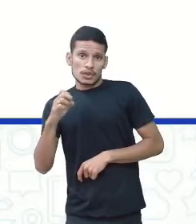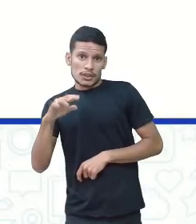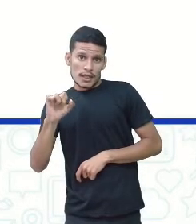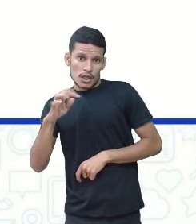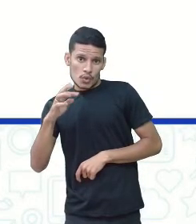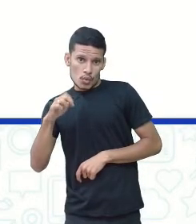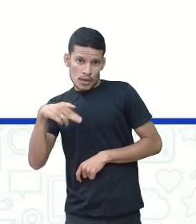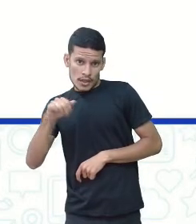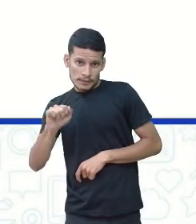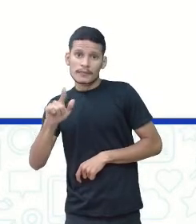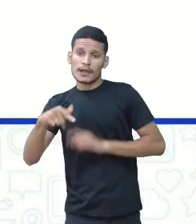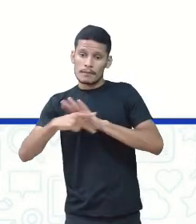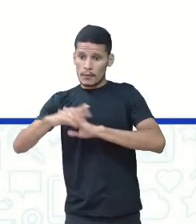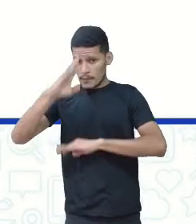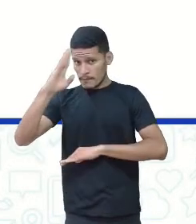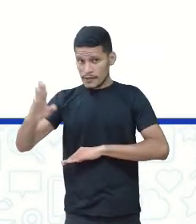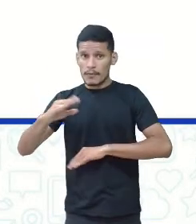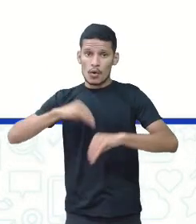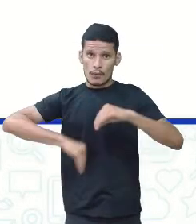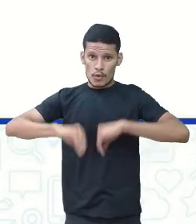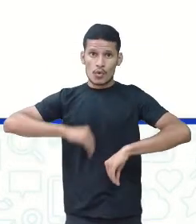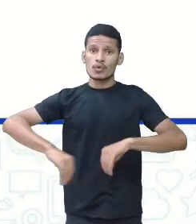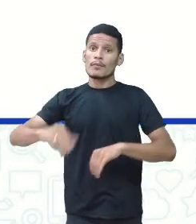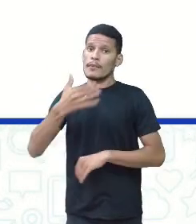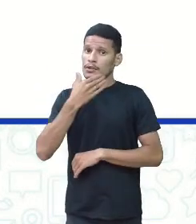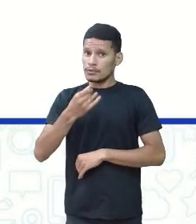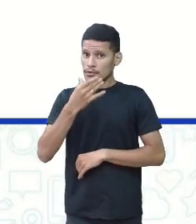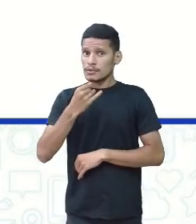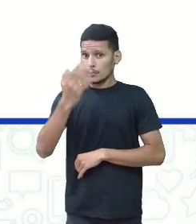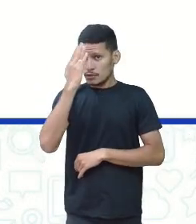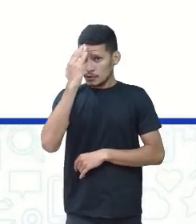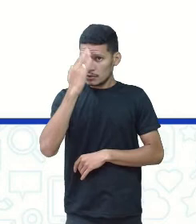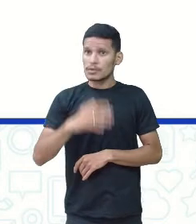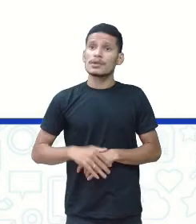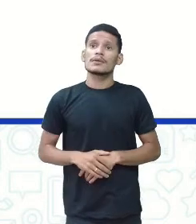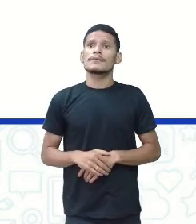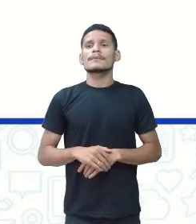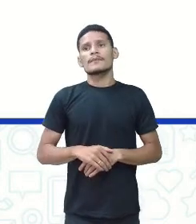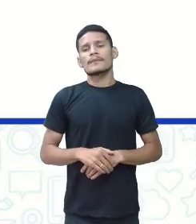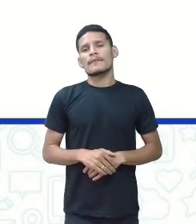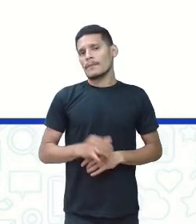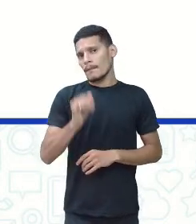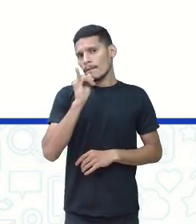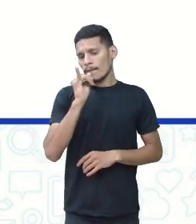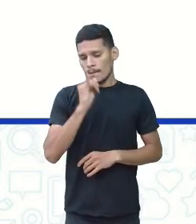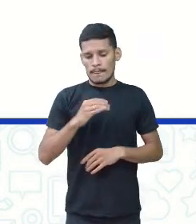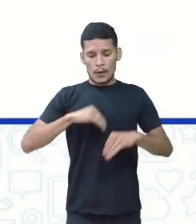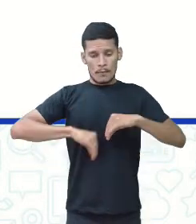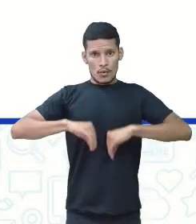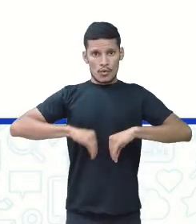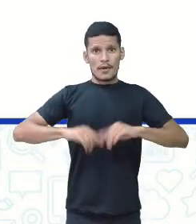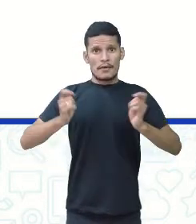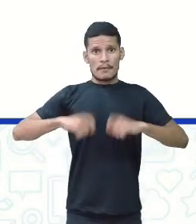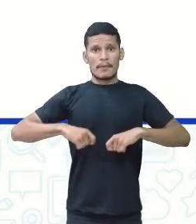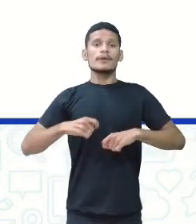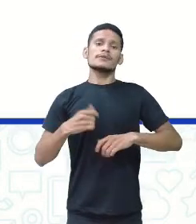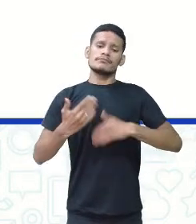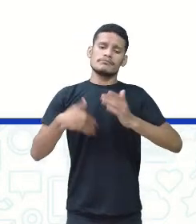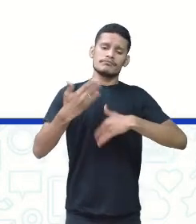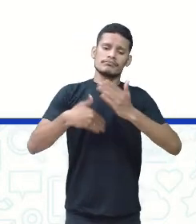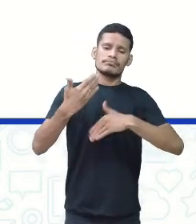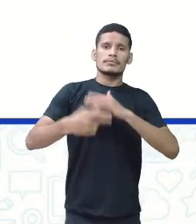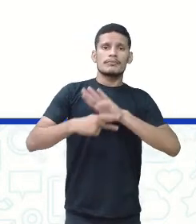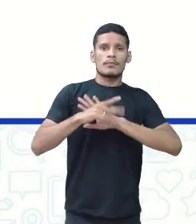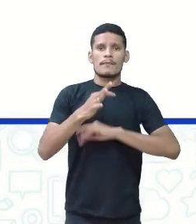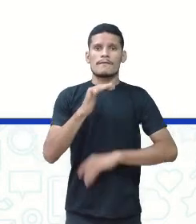o principal hormônio masculino, né? Então esse hormônio ele contribui no desenvolvimento de